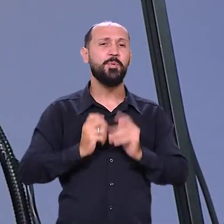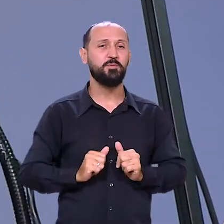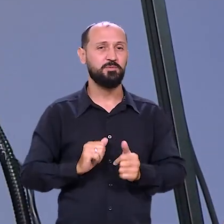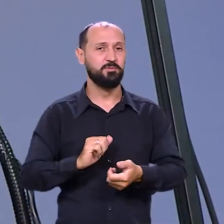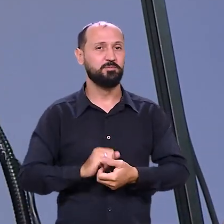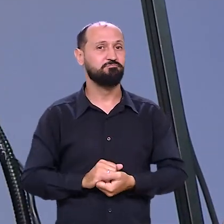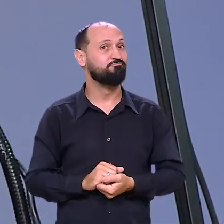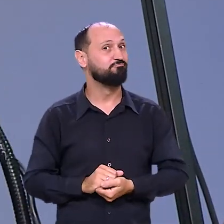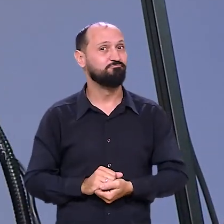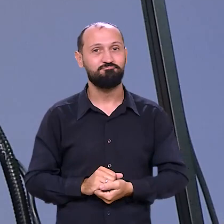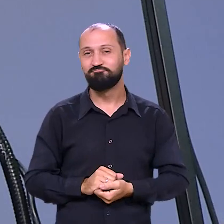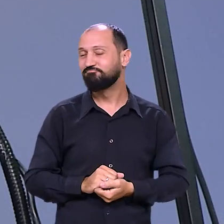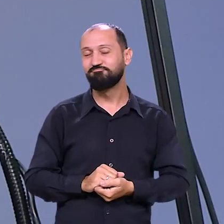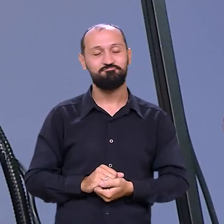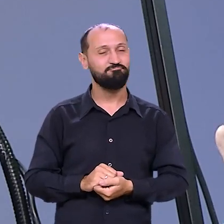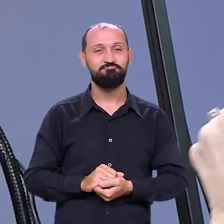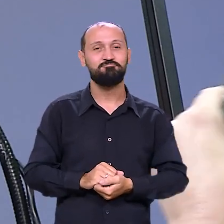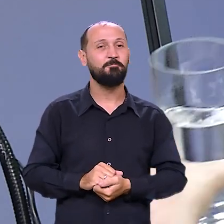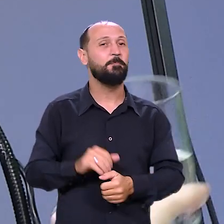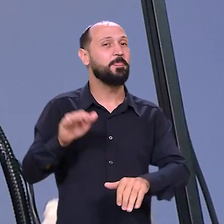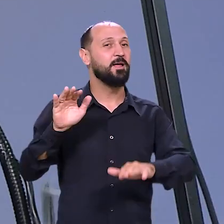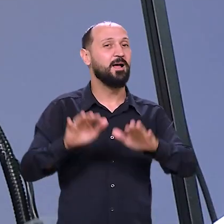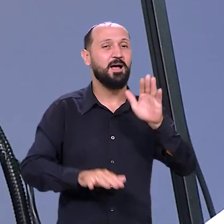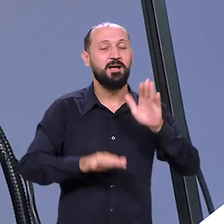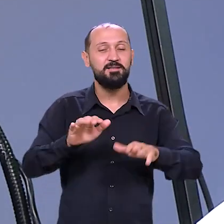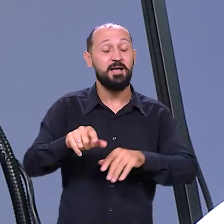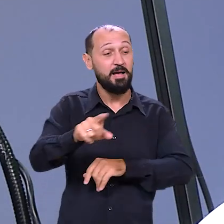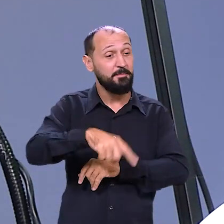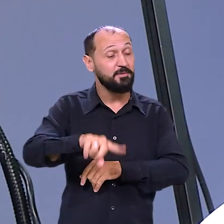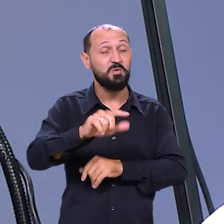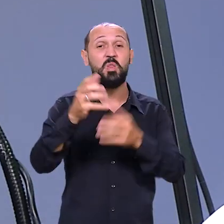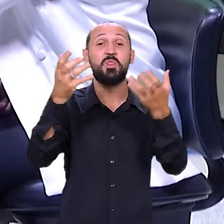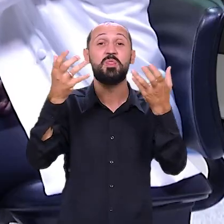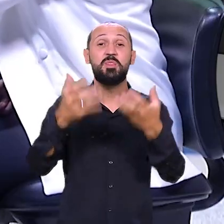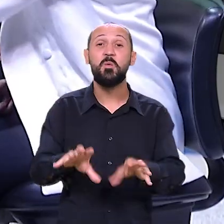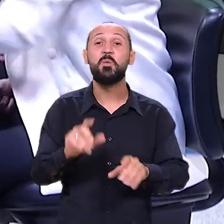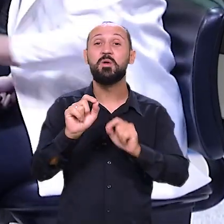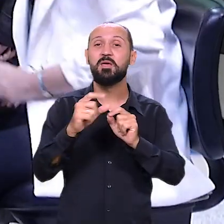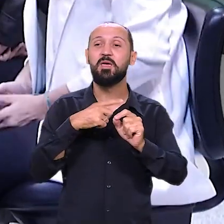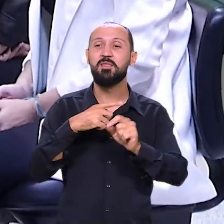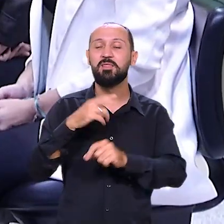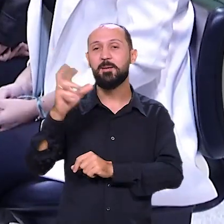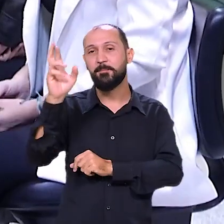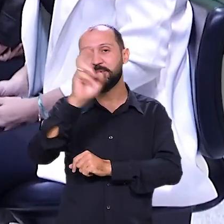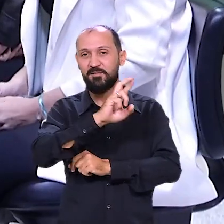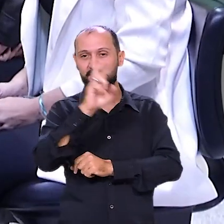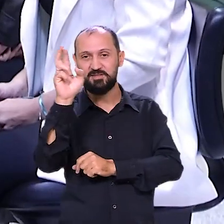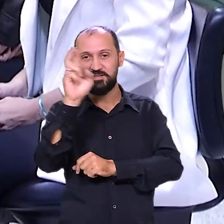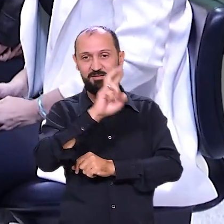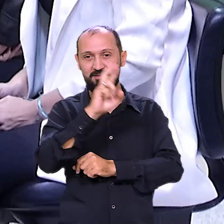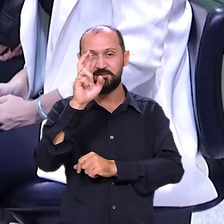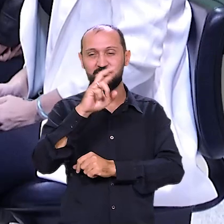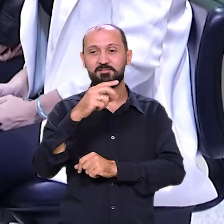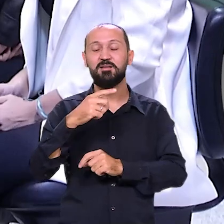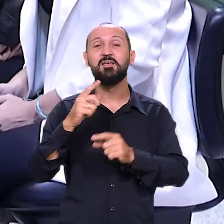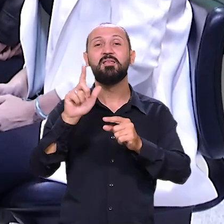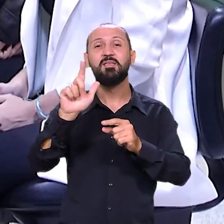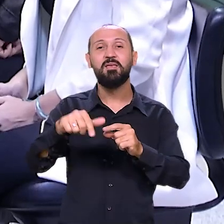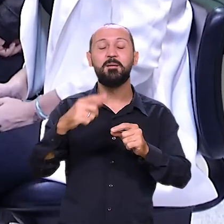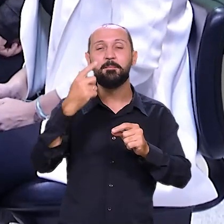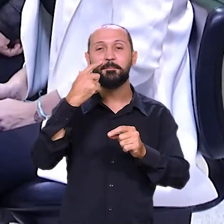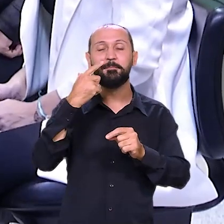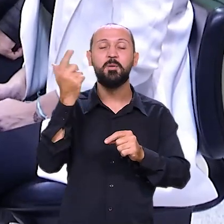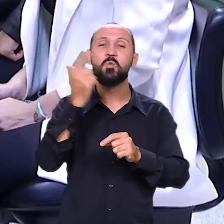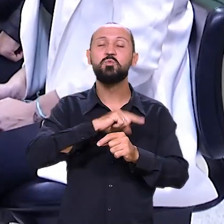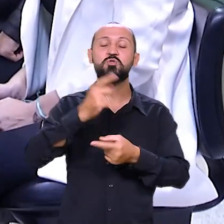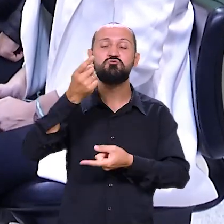tal. Não. Muitas vezes, a pessoa não quer passar pela fiscalização, que é exatamente para